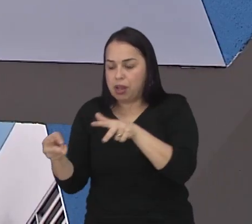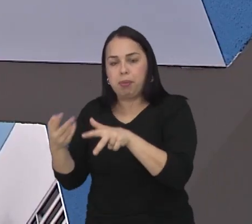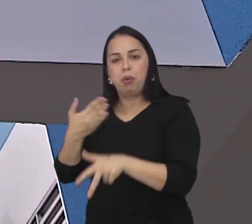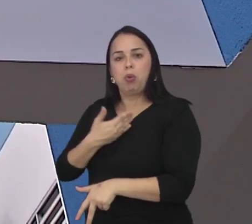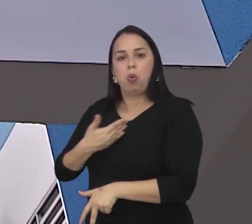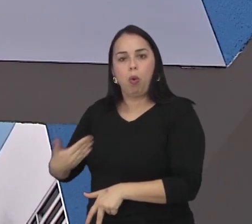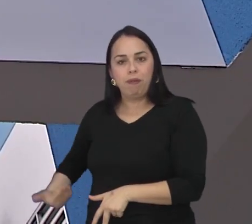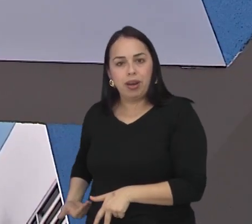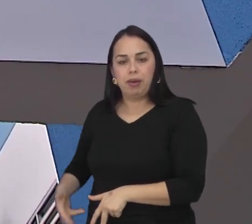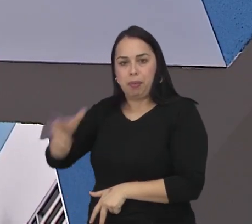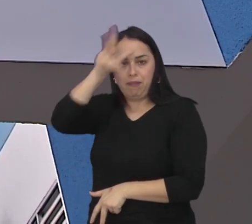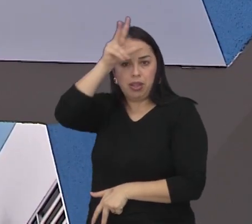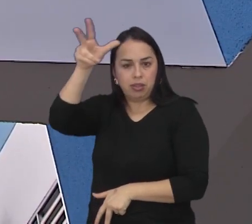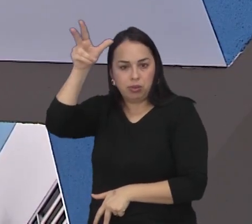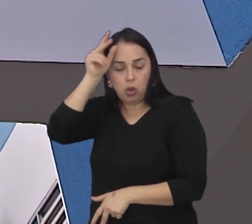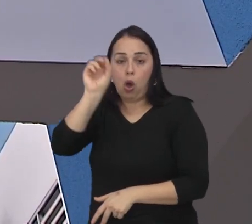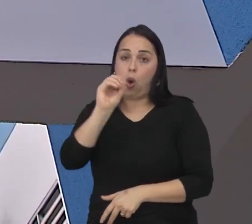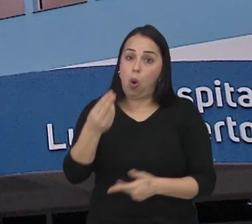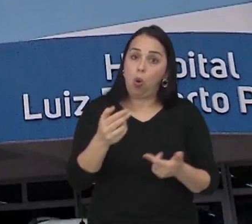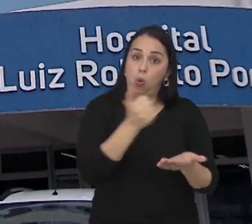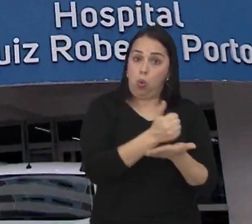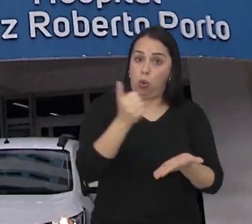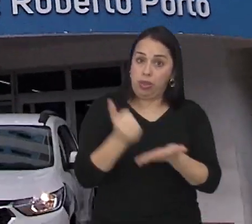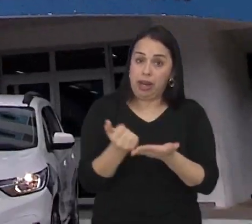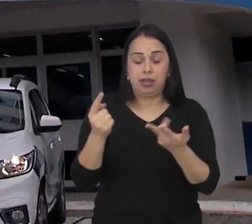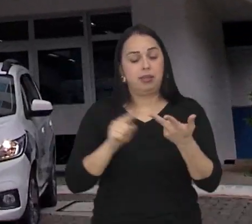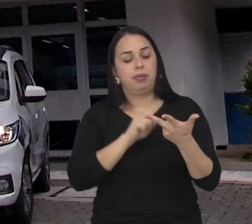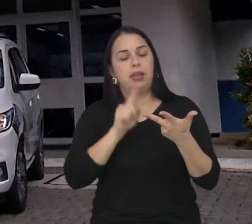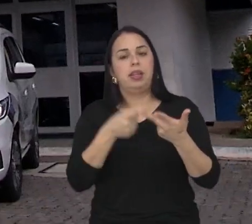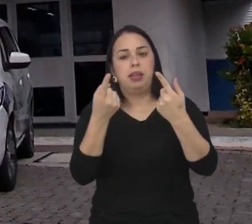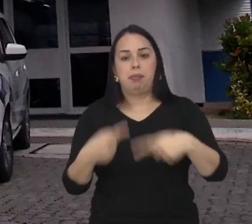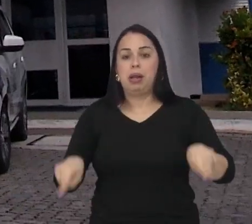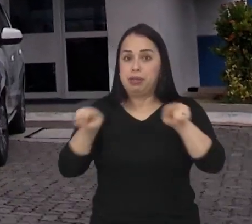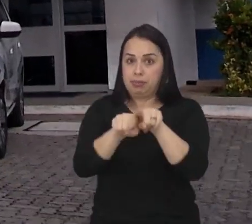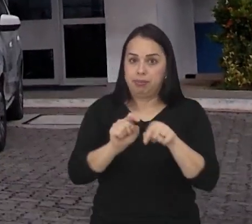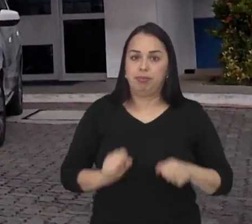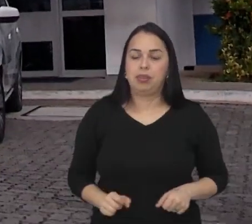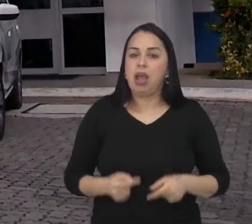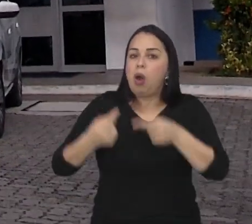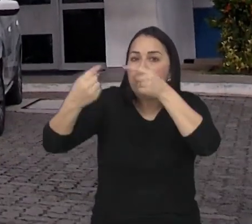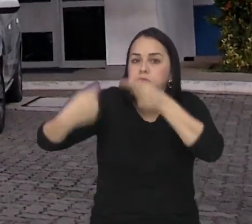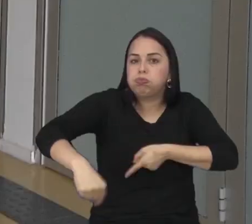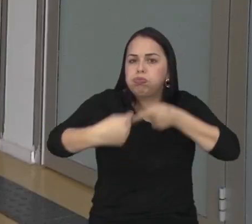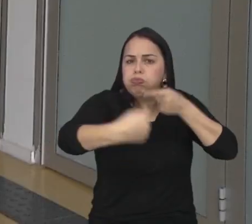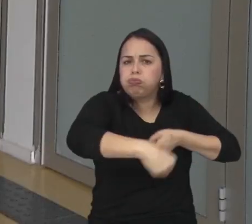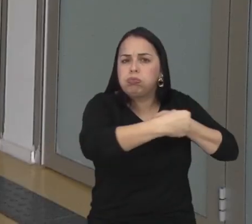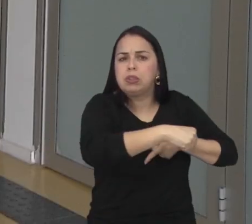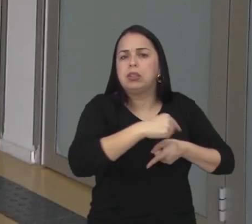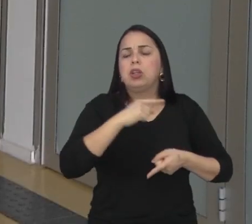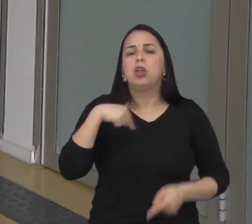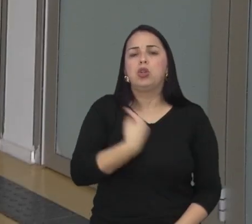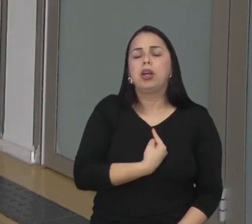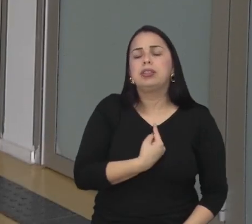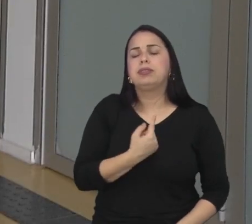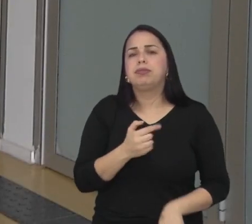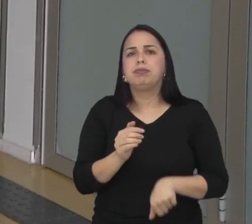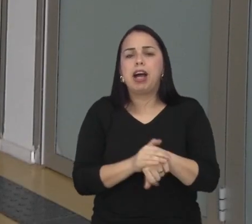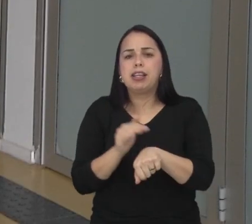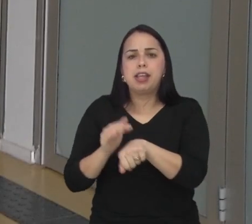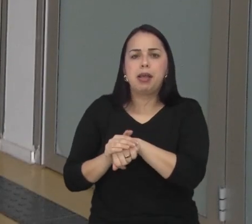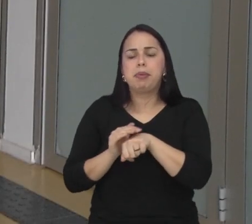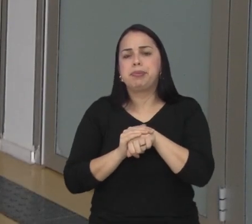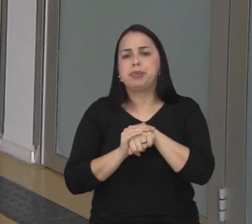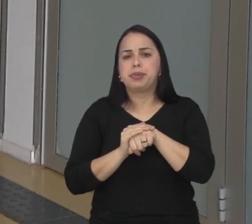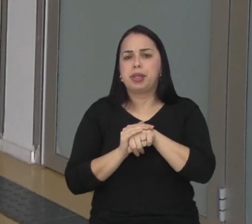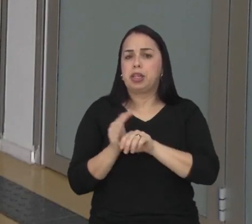Nacional para o Municipal ou por meio de convênios contratos e termos de cooperação e esse é o nosso grande desafio como